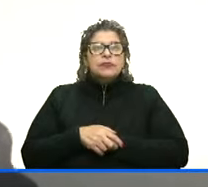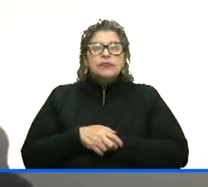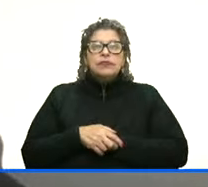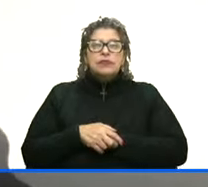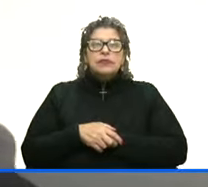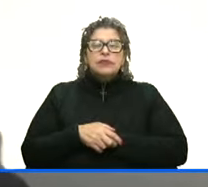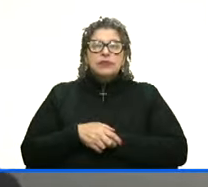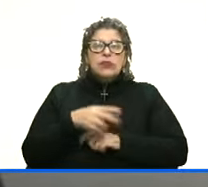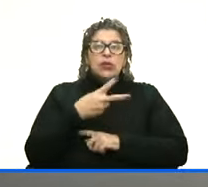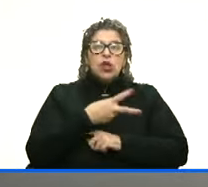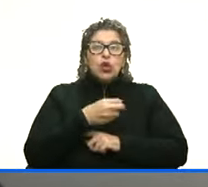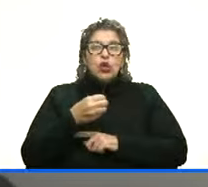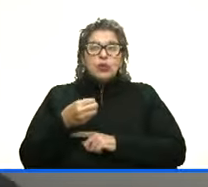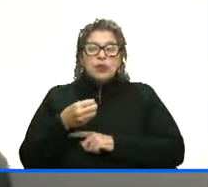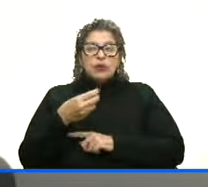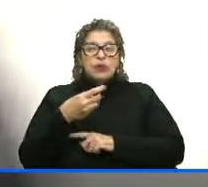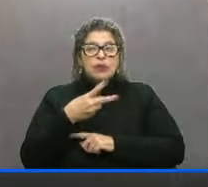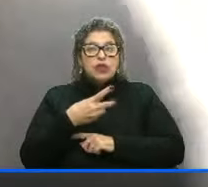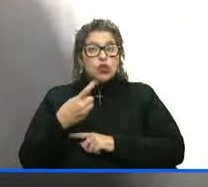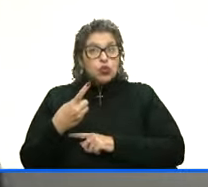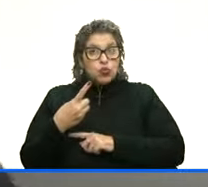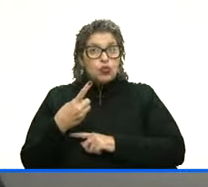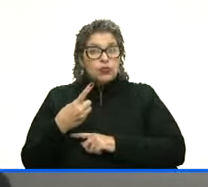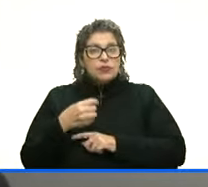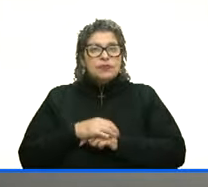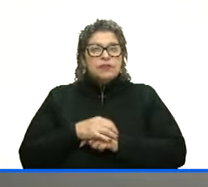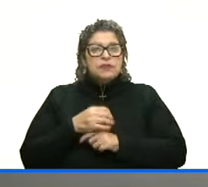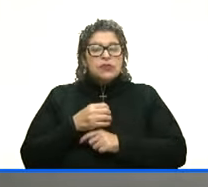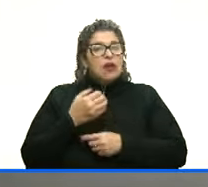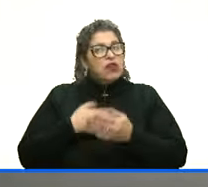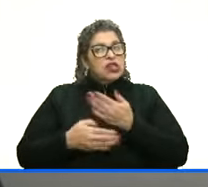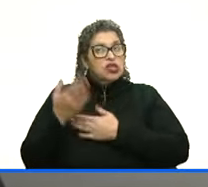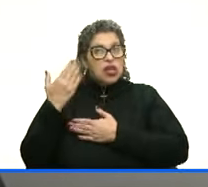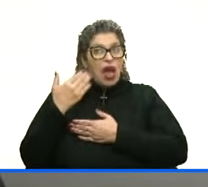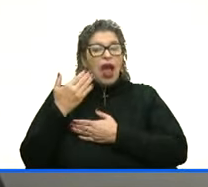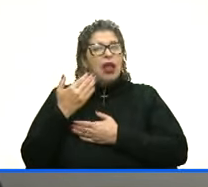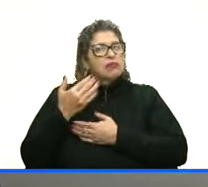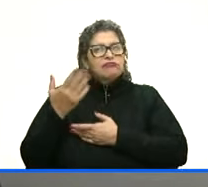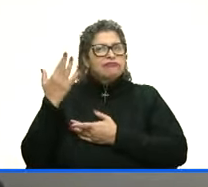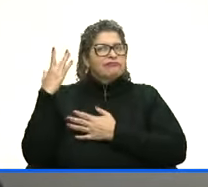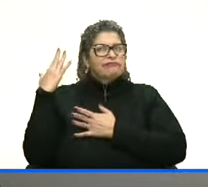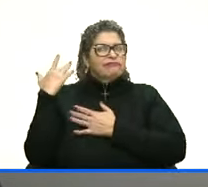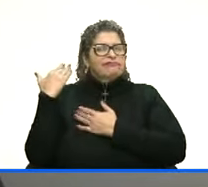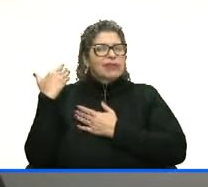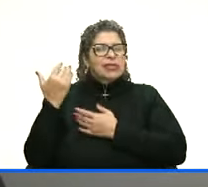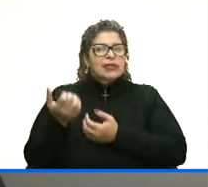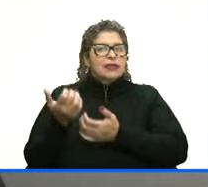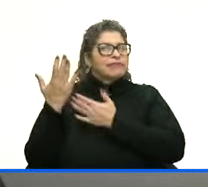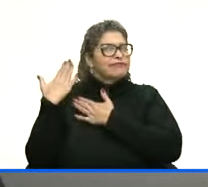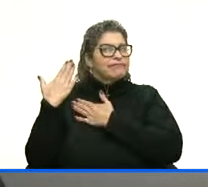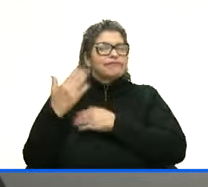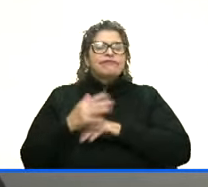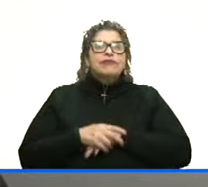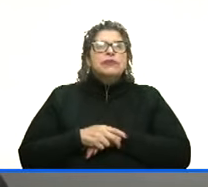este ano, a partir deste ano, vou deixar os outros anos para trás neste momento,